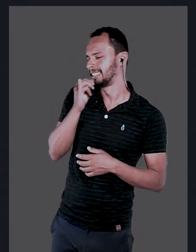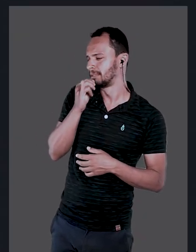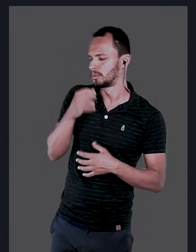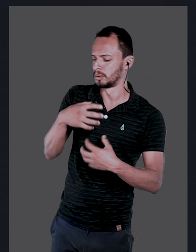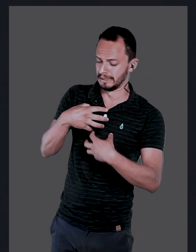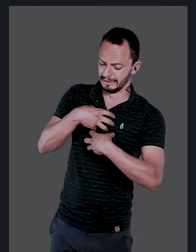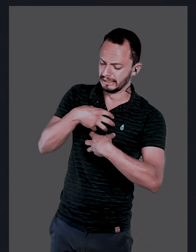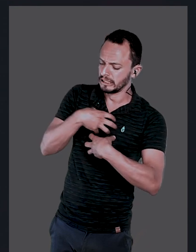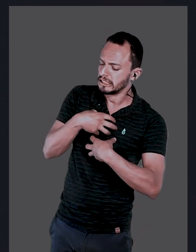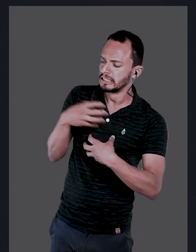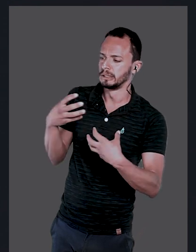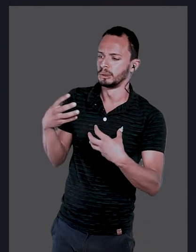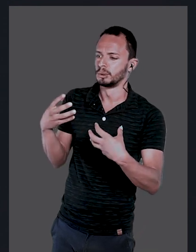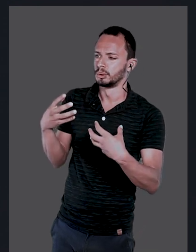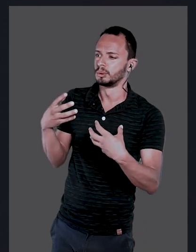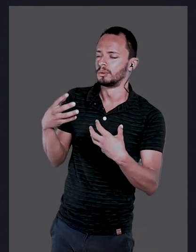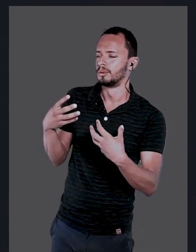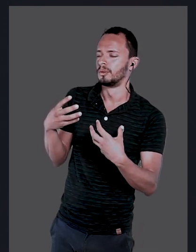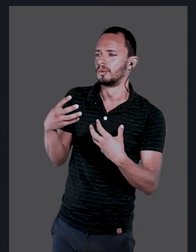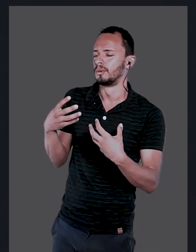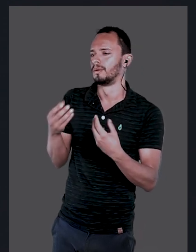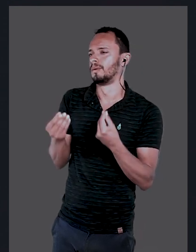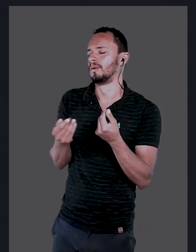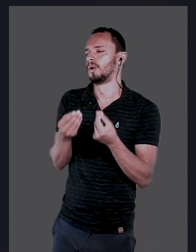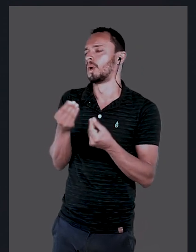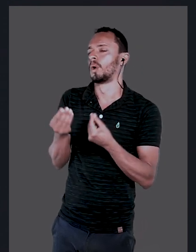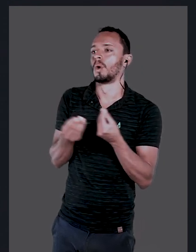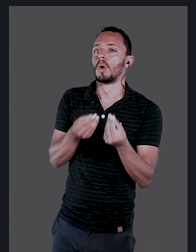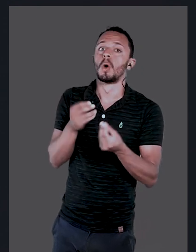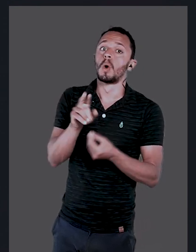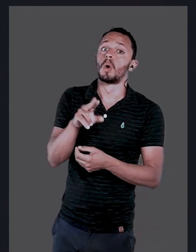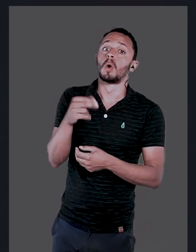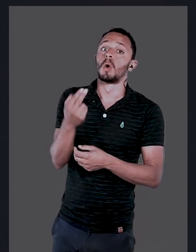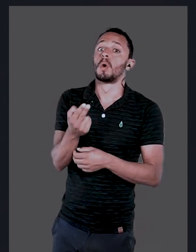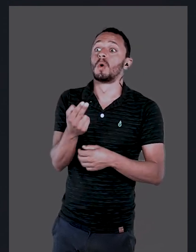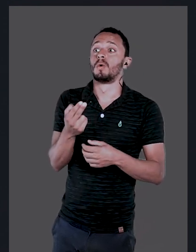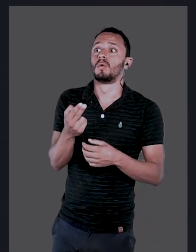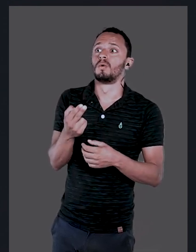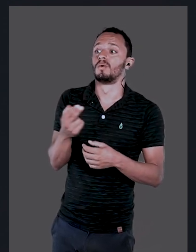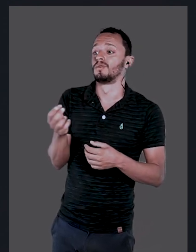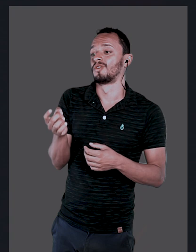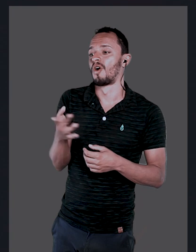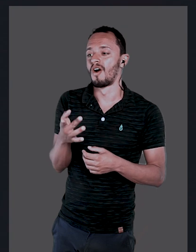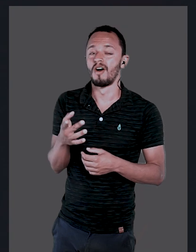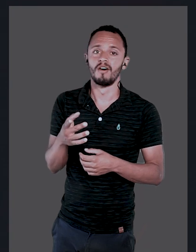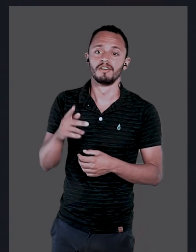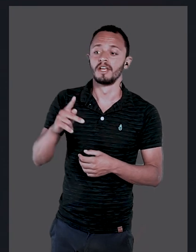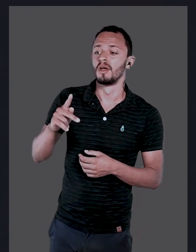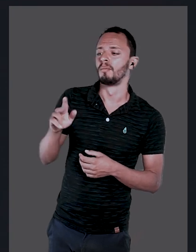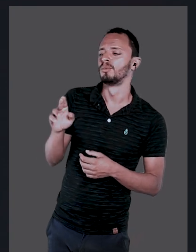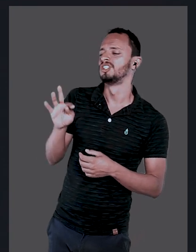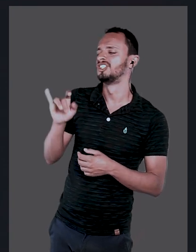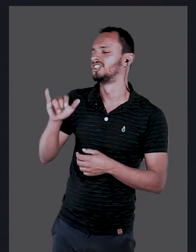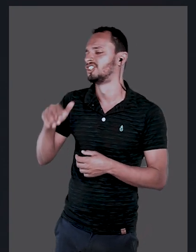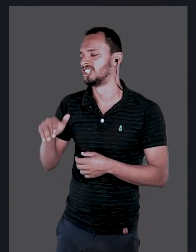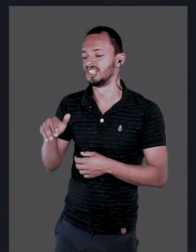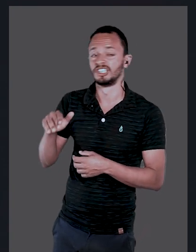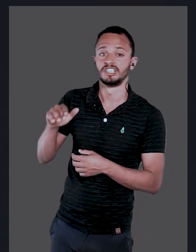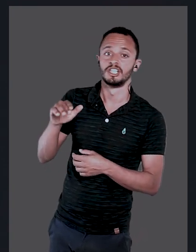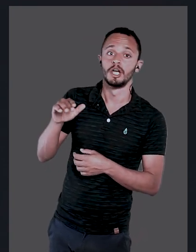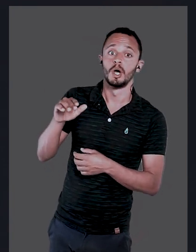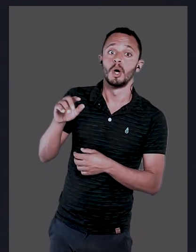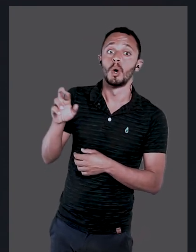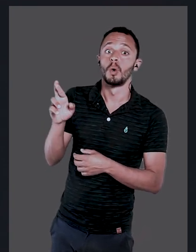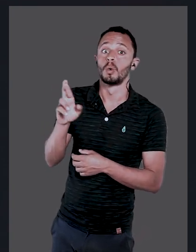vai acontecer, as pessoas não vão votar naquele sentido, não, os norte-americanos não sei quanto,